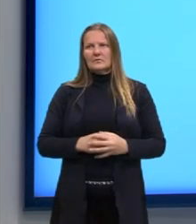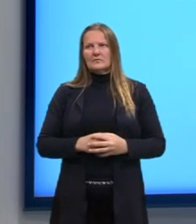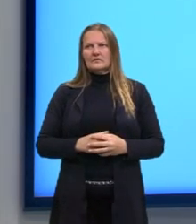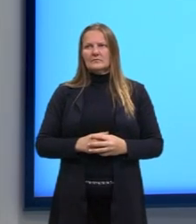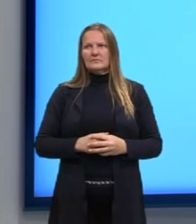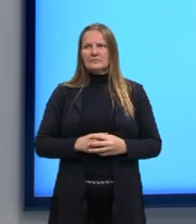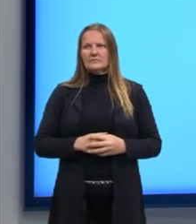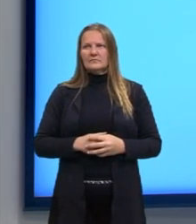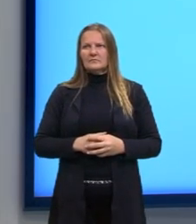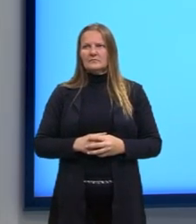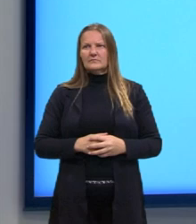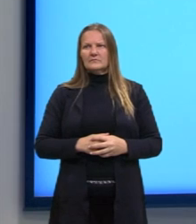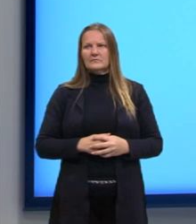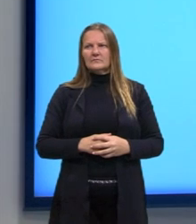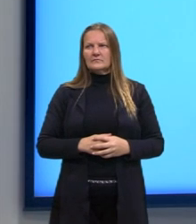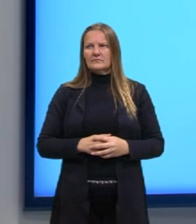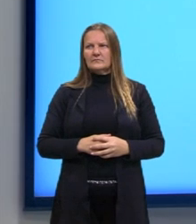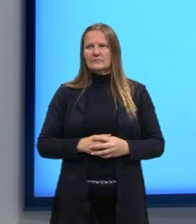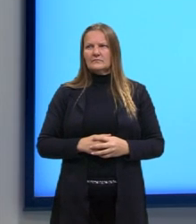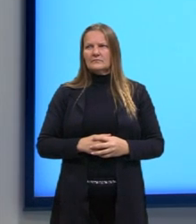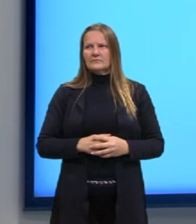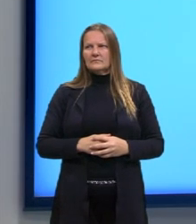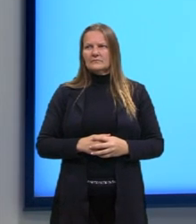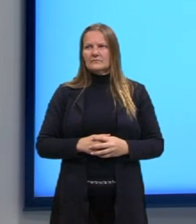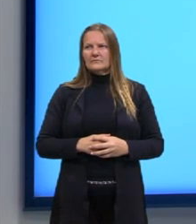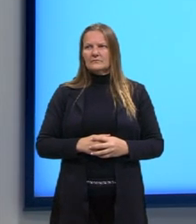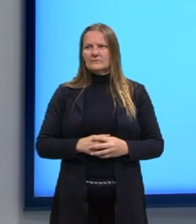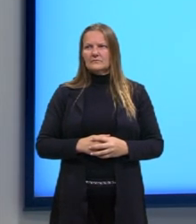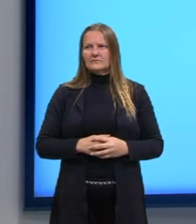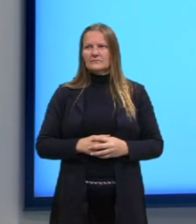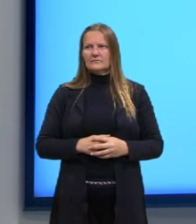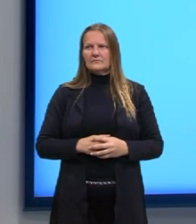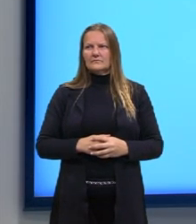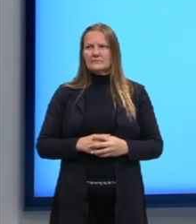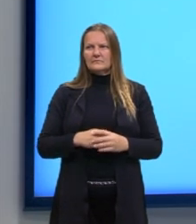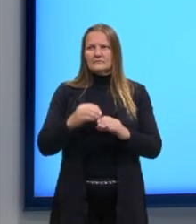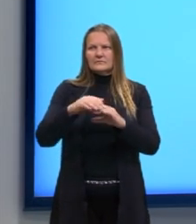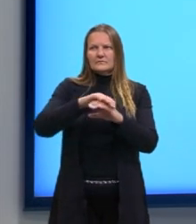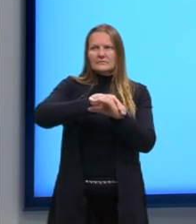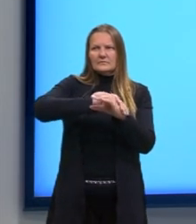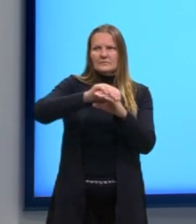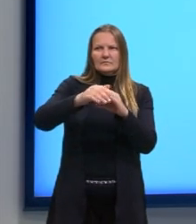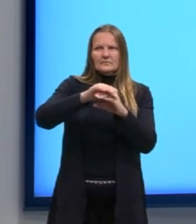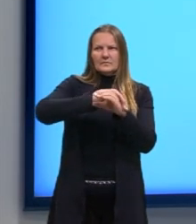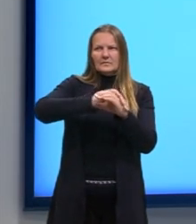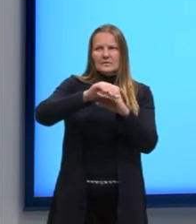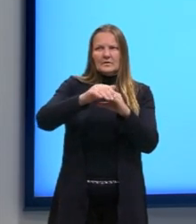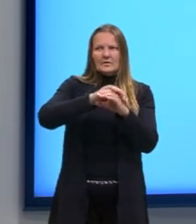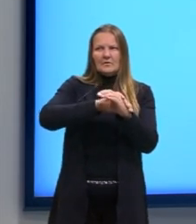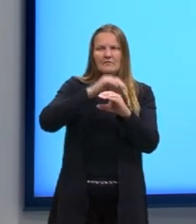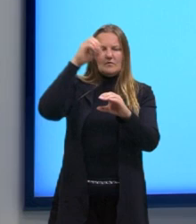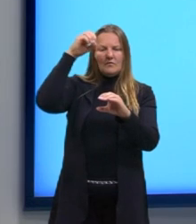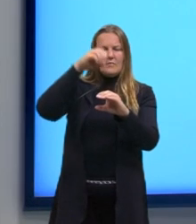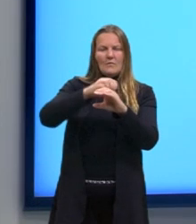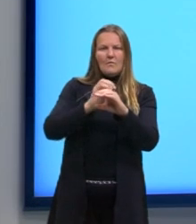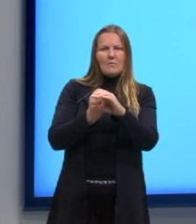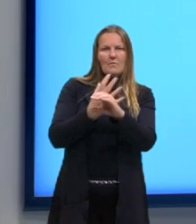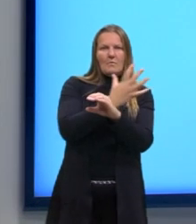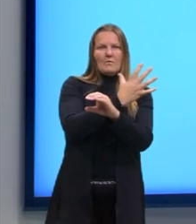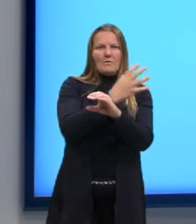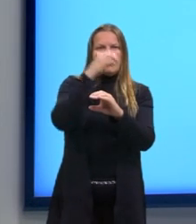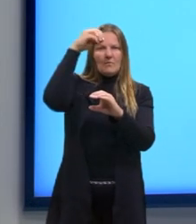esse exemplo aqui de cima tá convergente e o côncavo ele é divergente ele vai formar uma imagem bem mais difusa